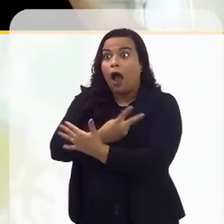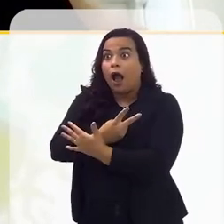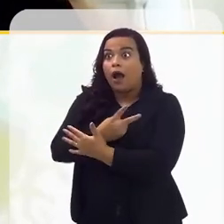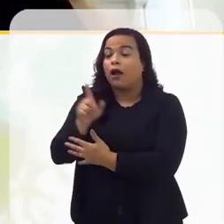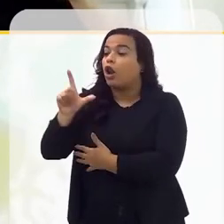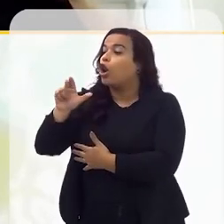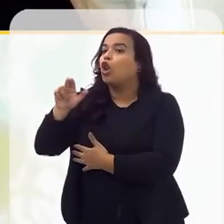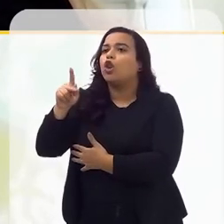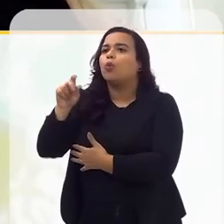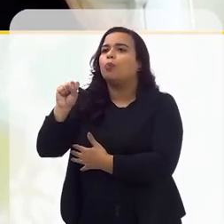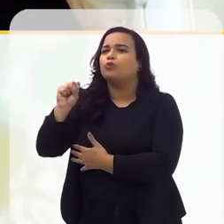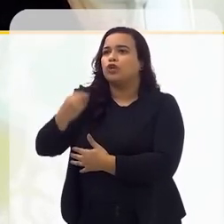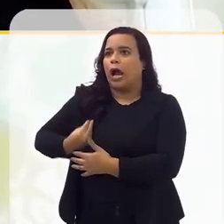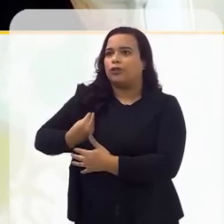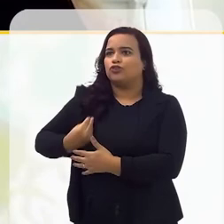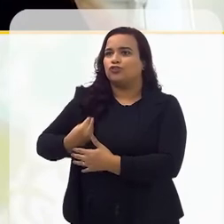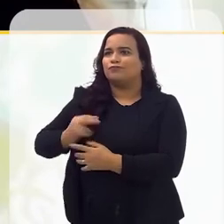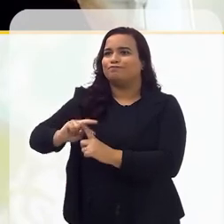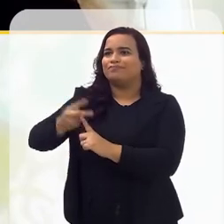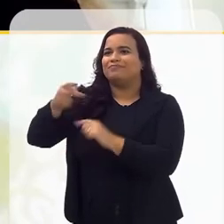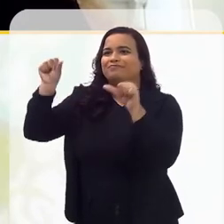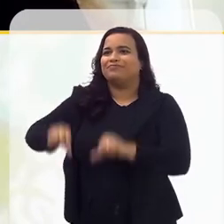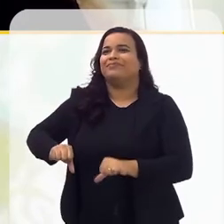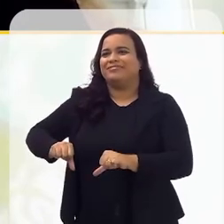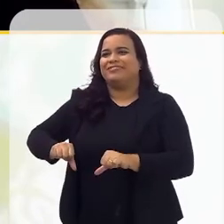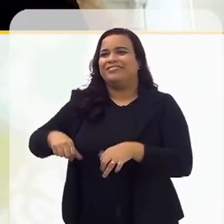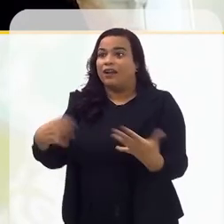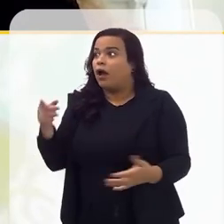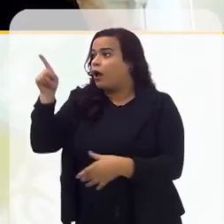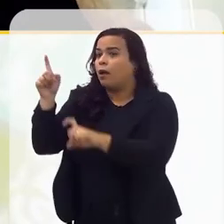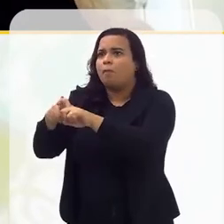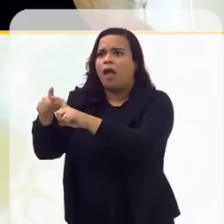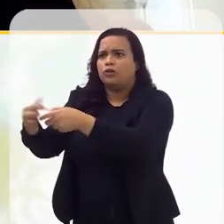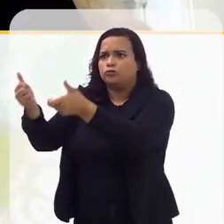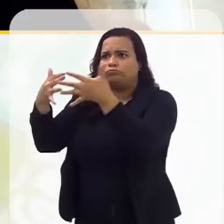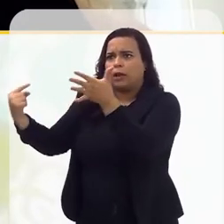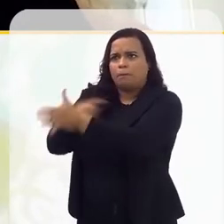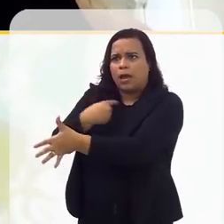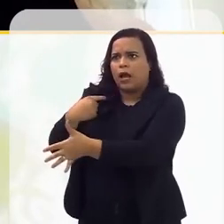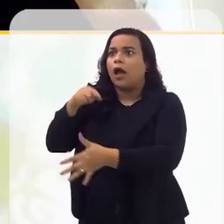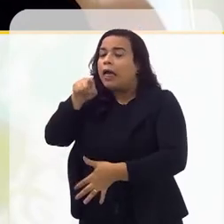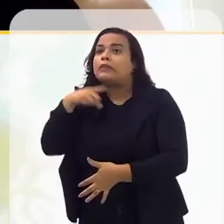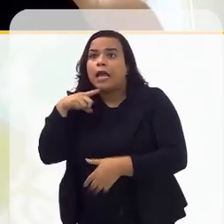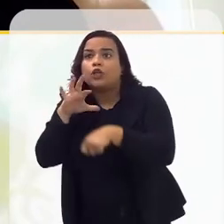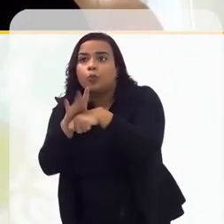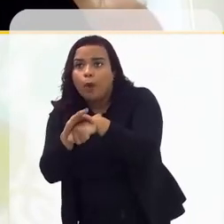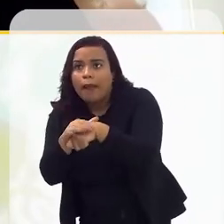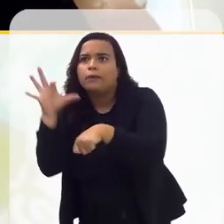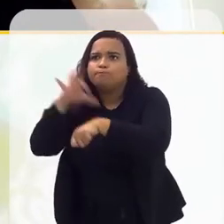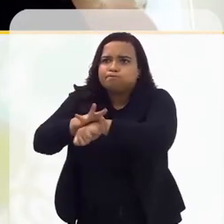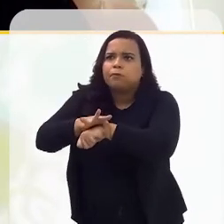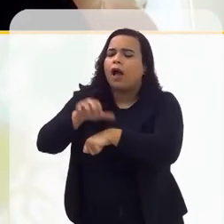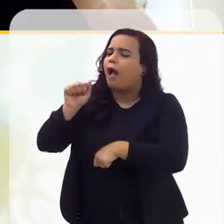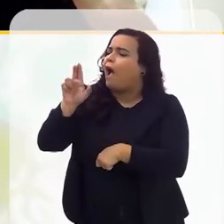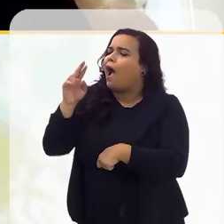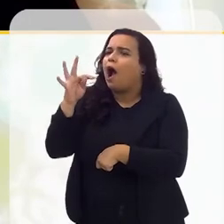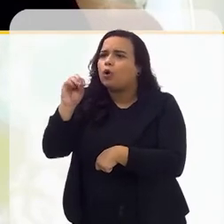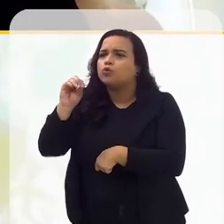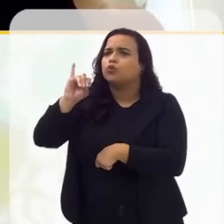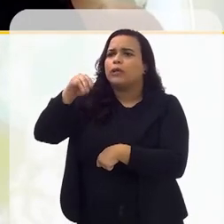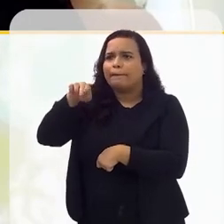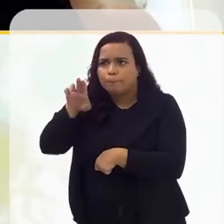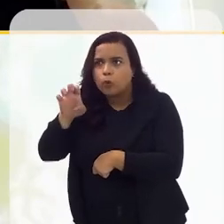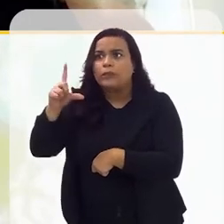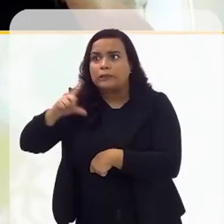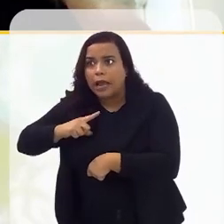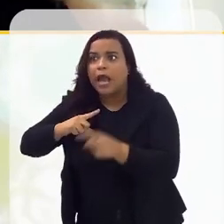Não. falei, o cirurgião nunca me perguntou se eu tinha uma doença autoimune. E o silicone, ele é extremamente nocivo para mulheres